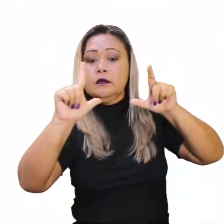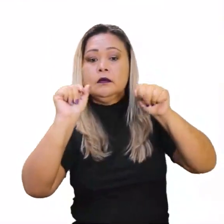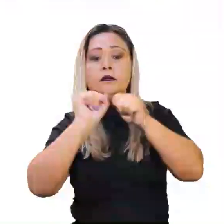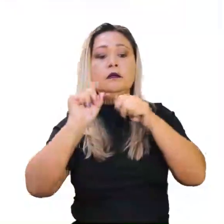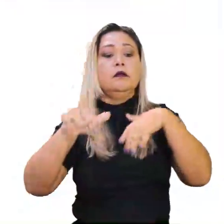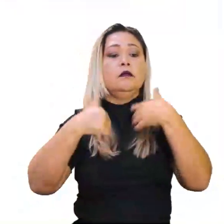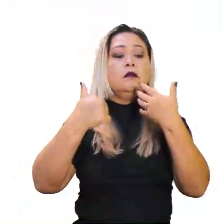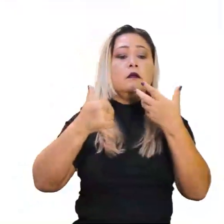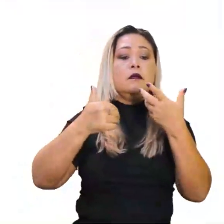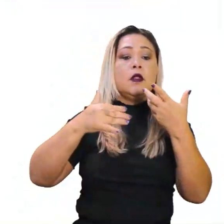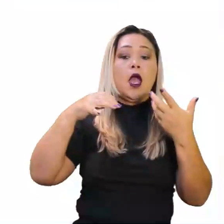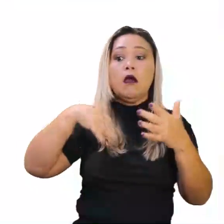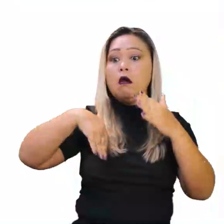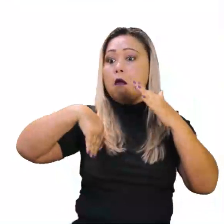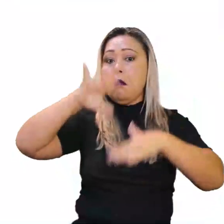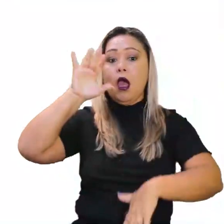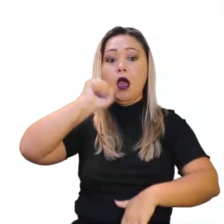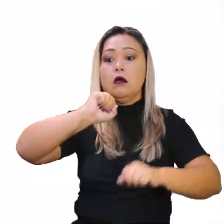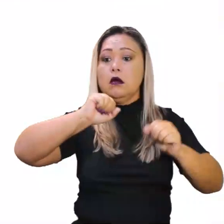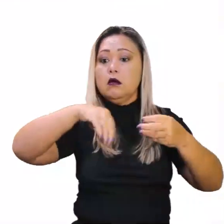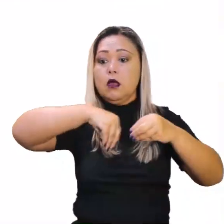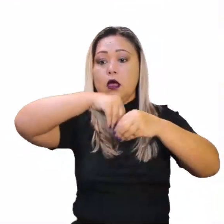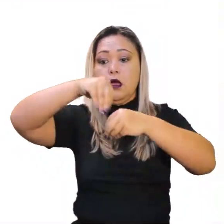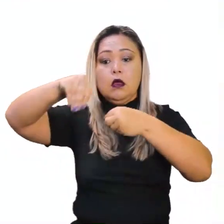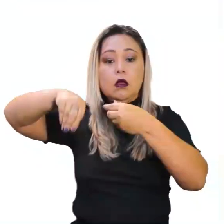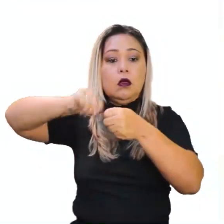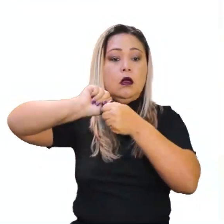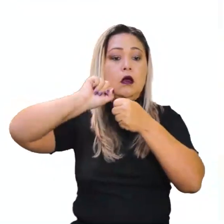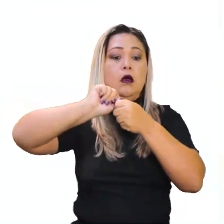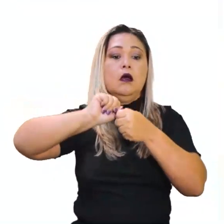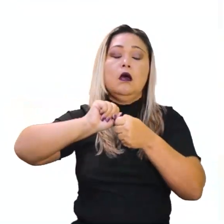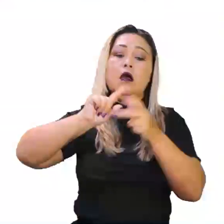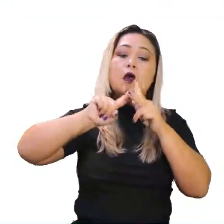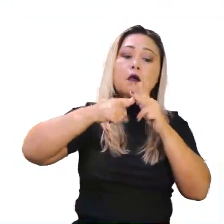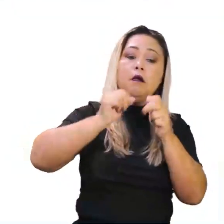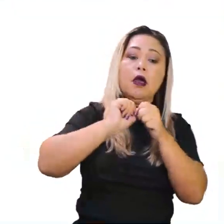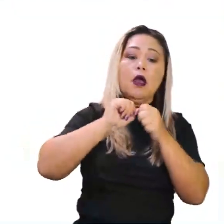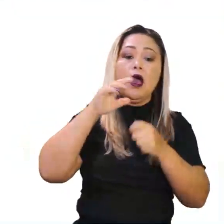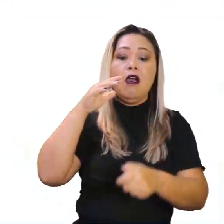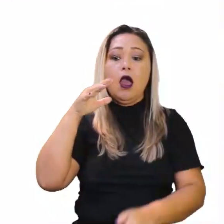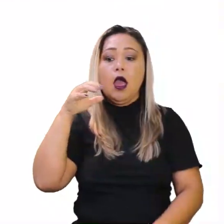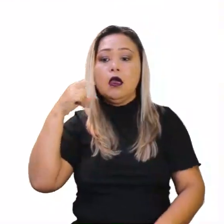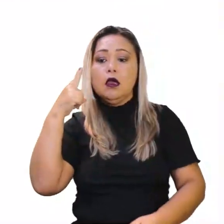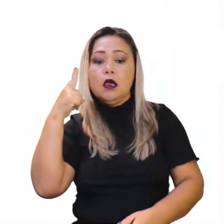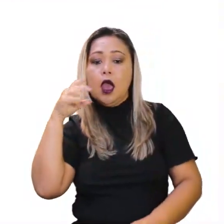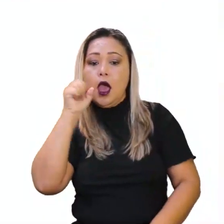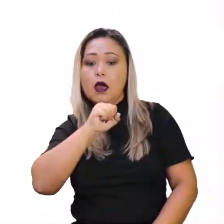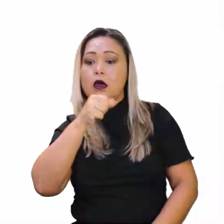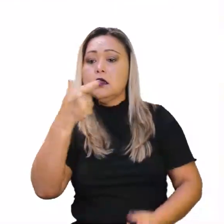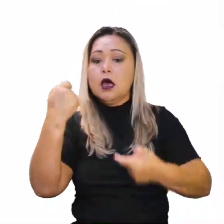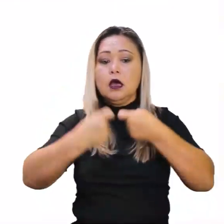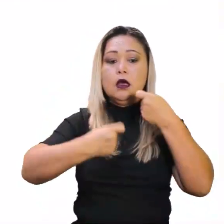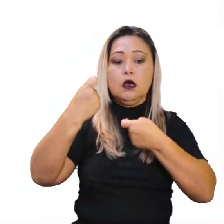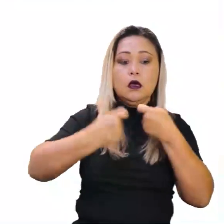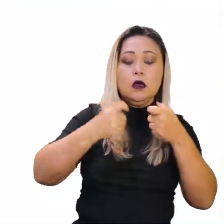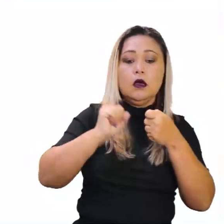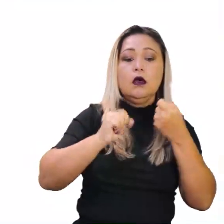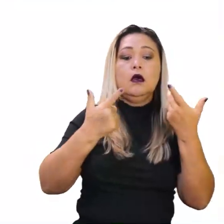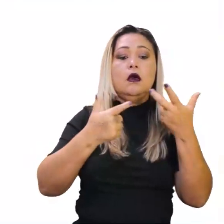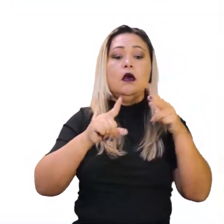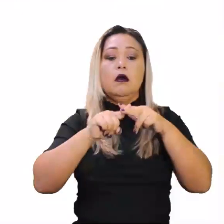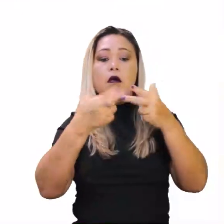telas, máxima velocidade na Terra, máquina e ferocidade da guerra, máquina na velocidade da guerra